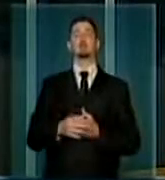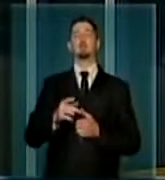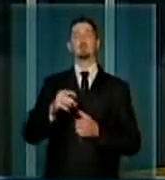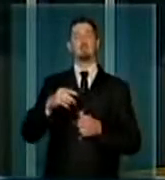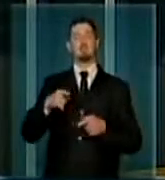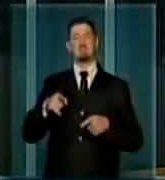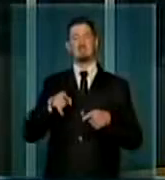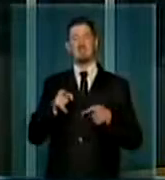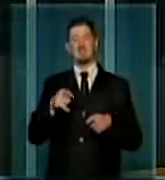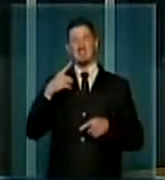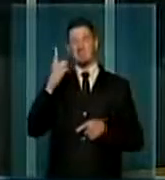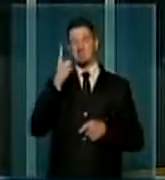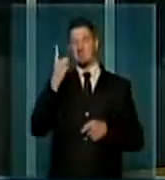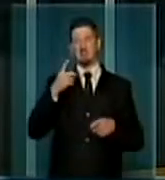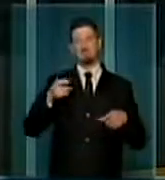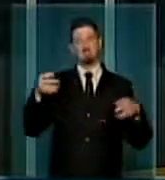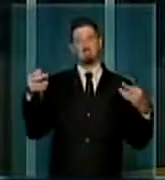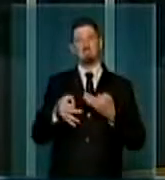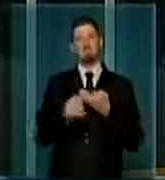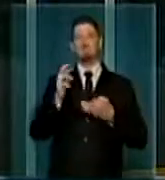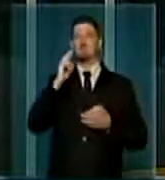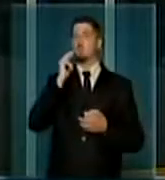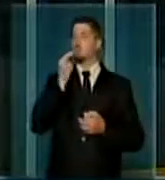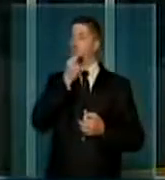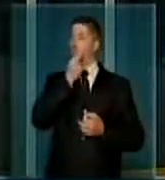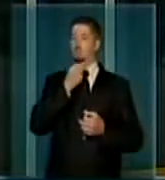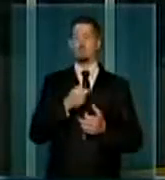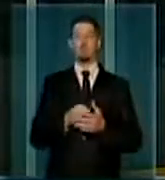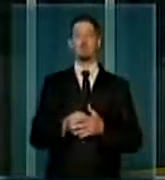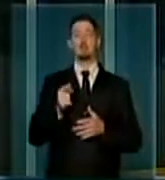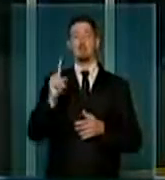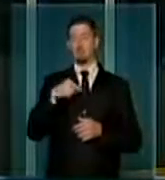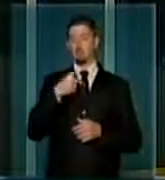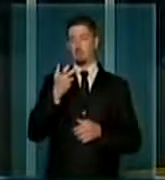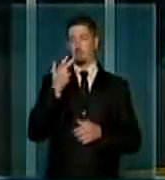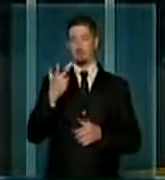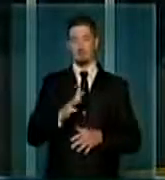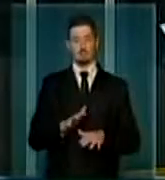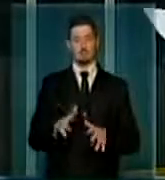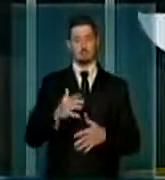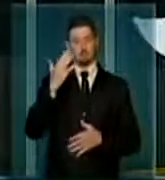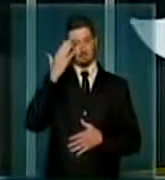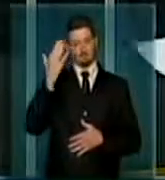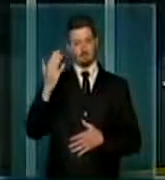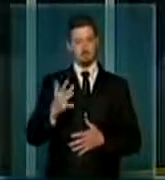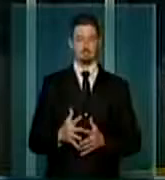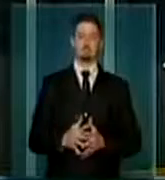que representou muito bem o estado de Rondônia. Era o registro, senhor presidente, e